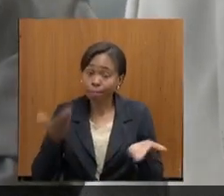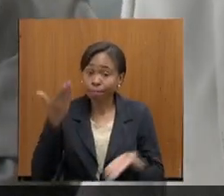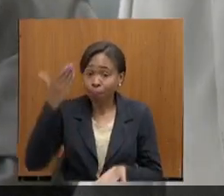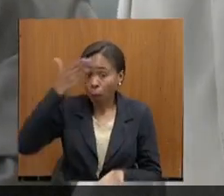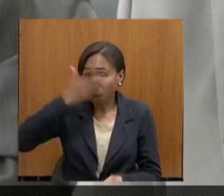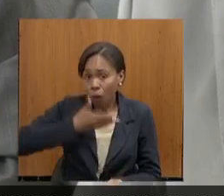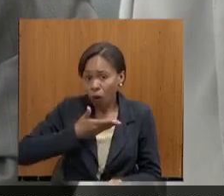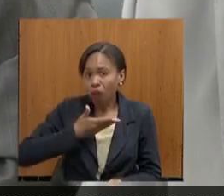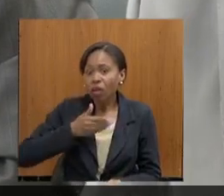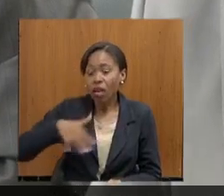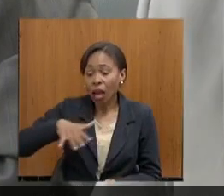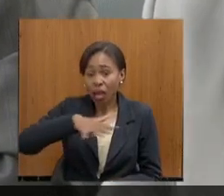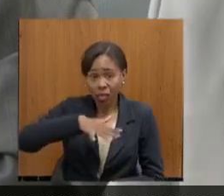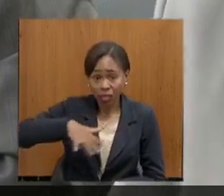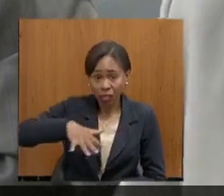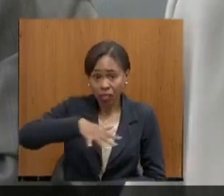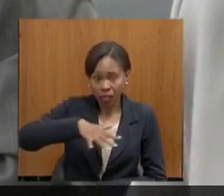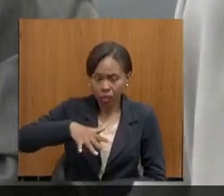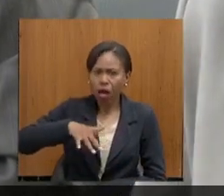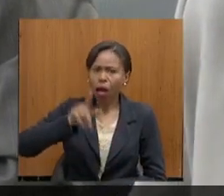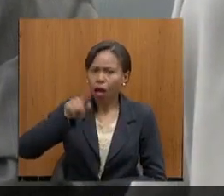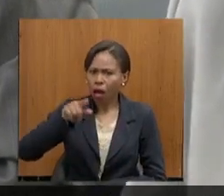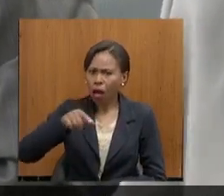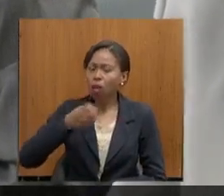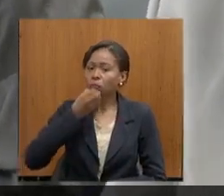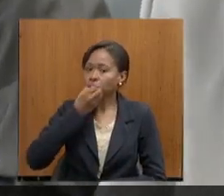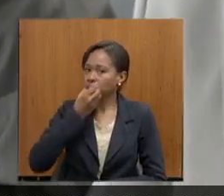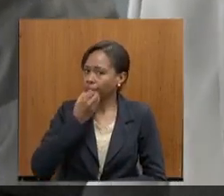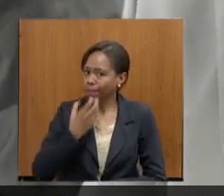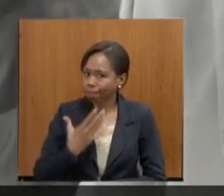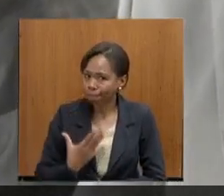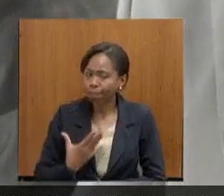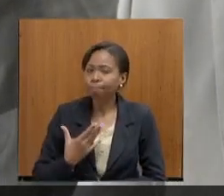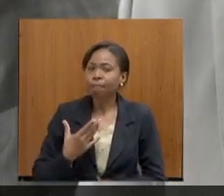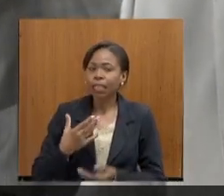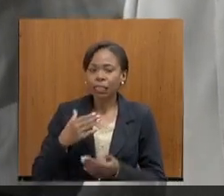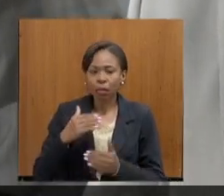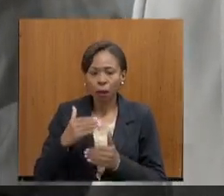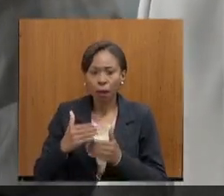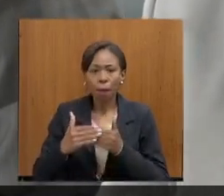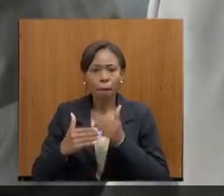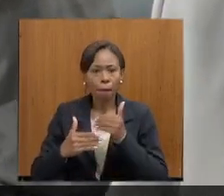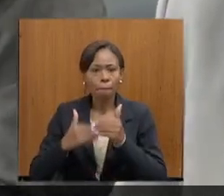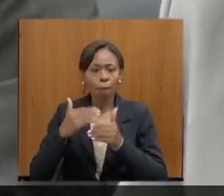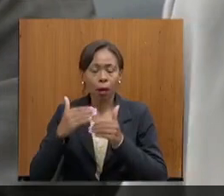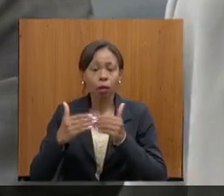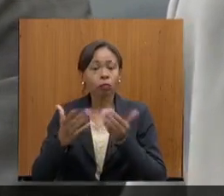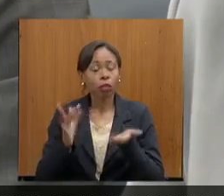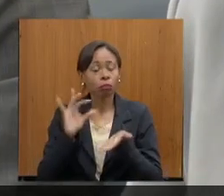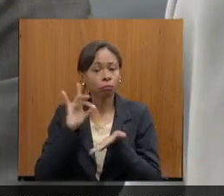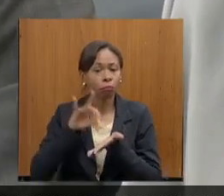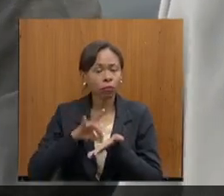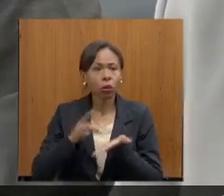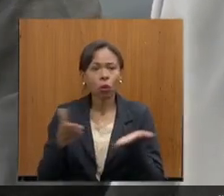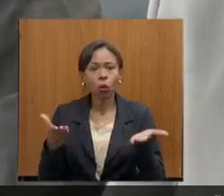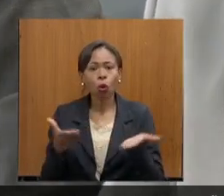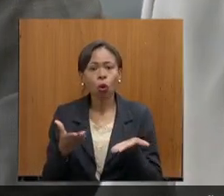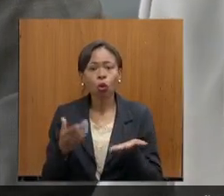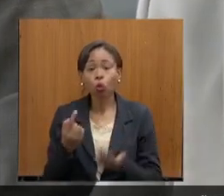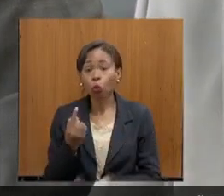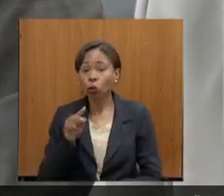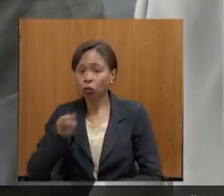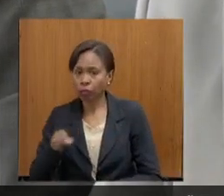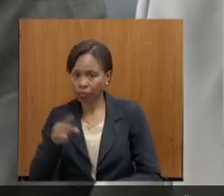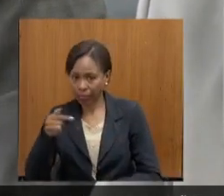este mercado é efetivamente é um mercado promissor e tem crescido então é muito concretamente hoje nós temos